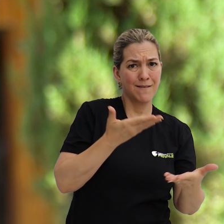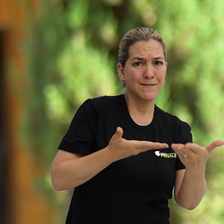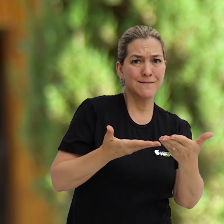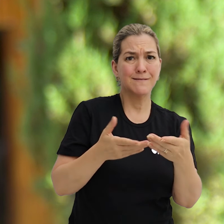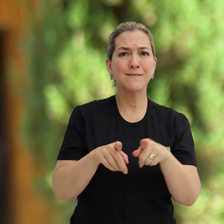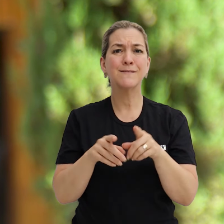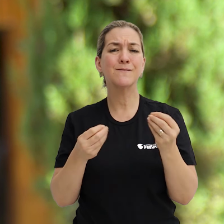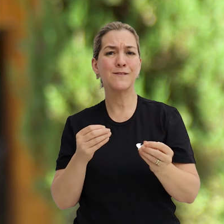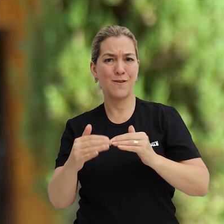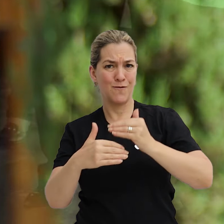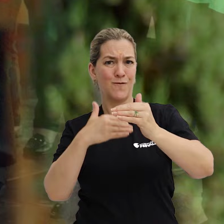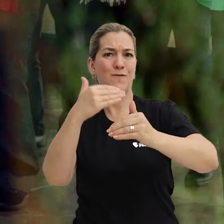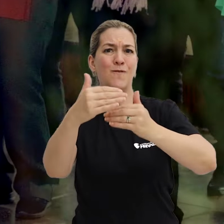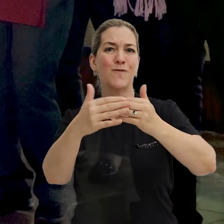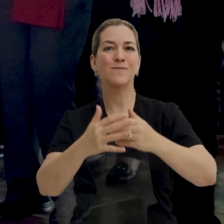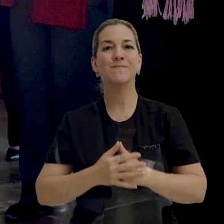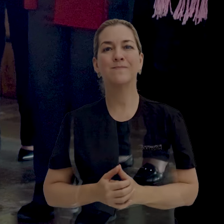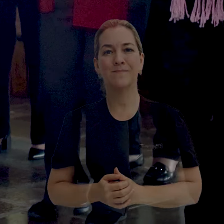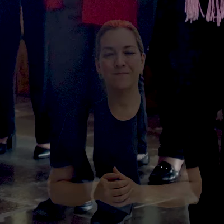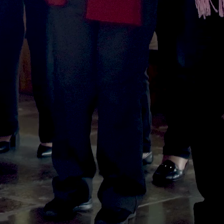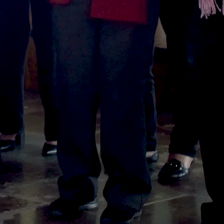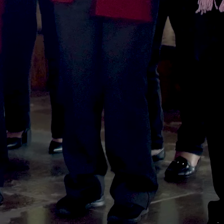essa interação só faz a gente crescer.